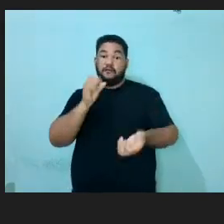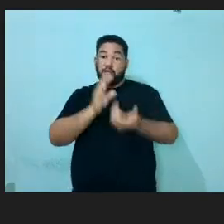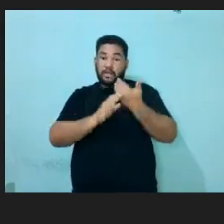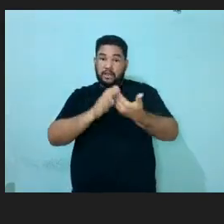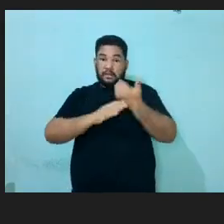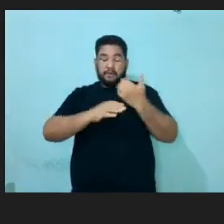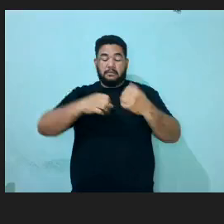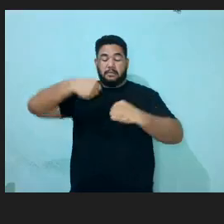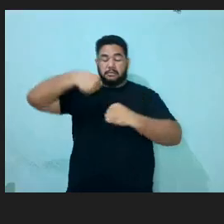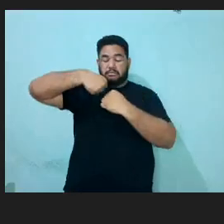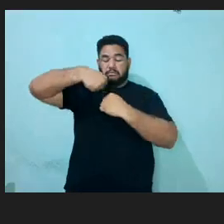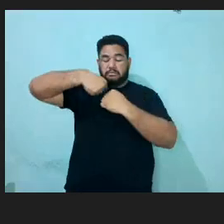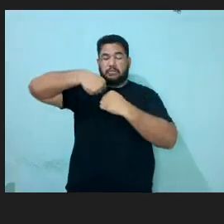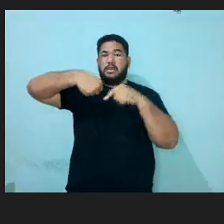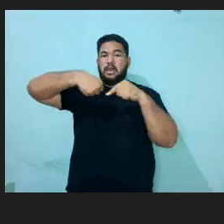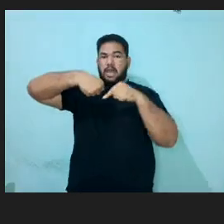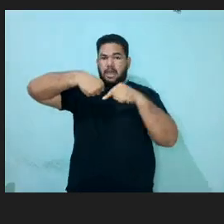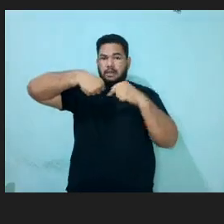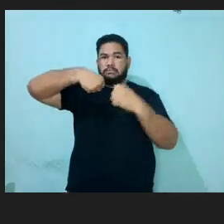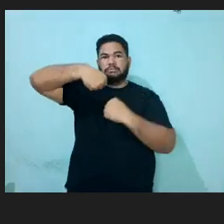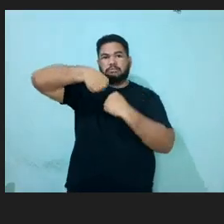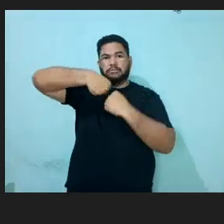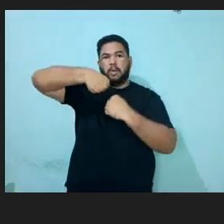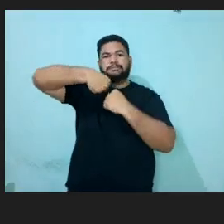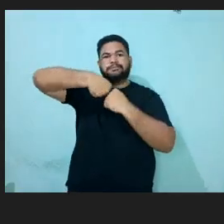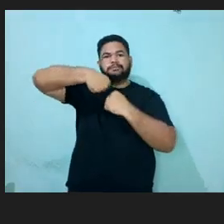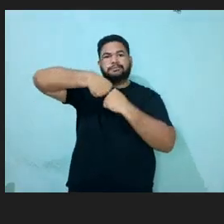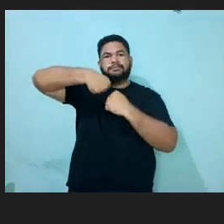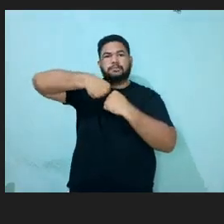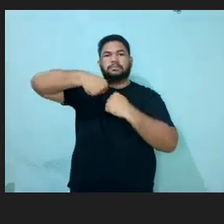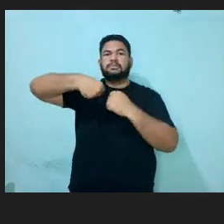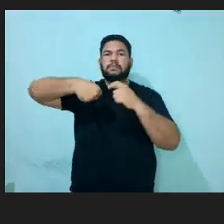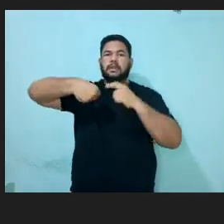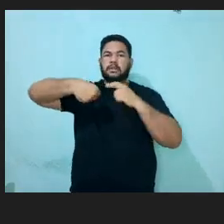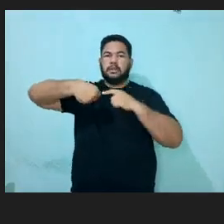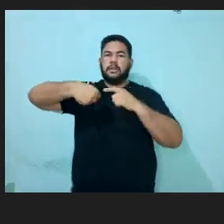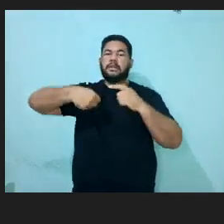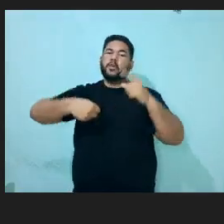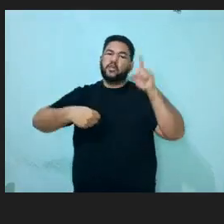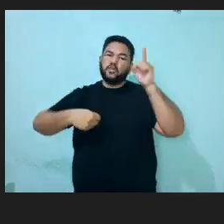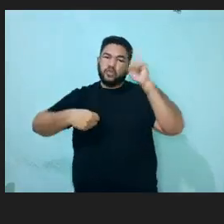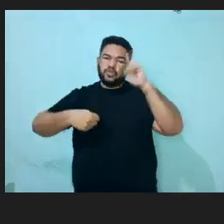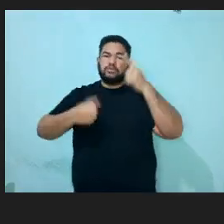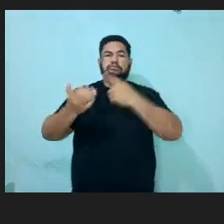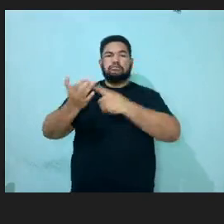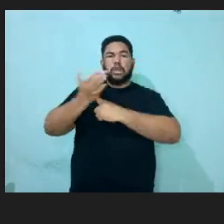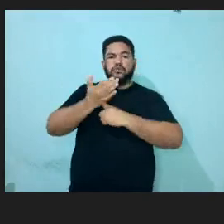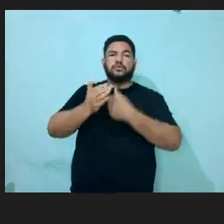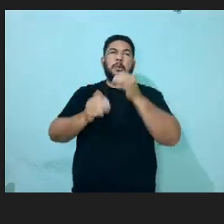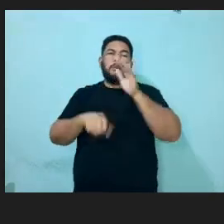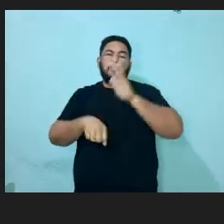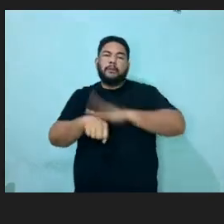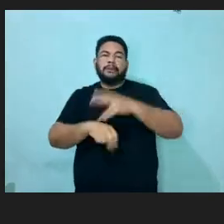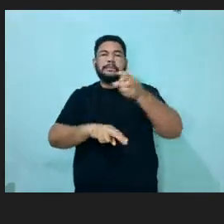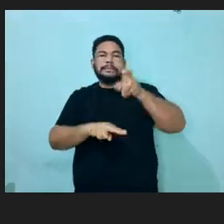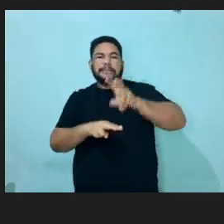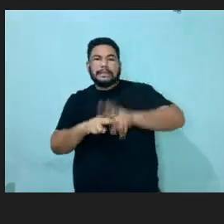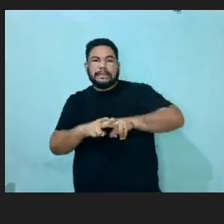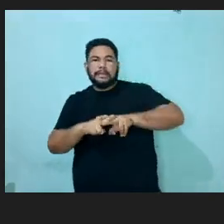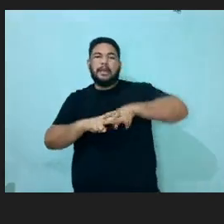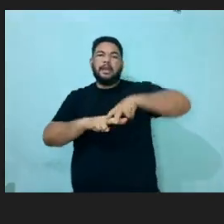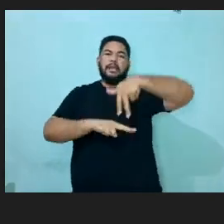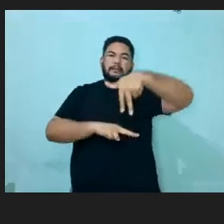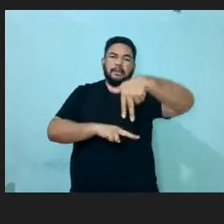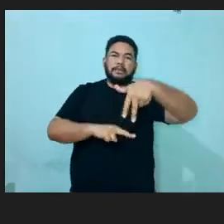e amortecer todo esse impacto que a gente sente, né, durante o dia a dia. Sentar, levantar,